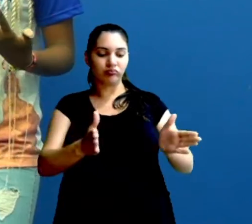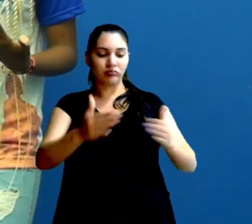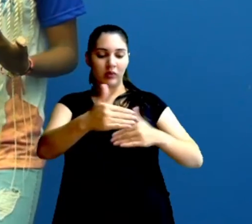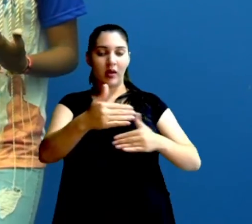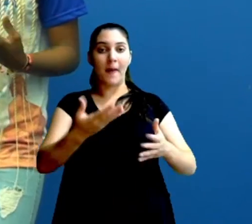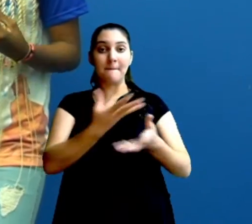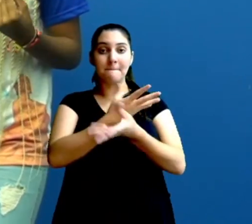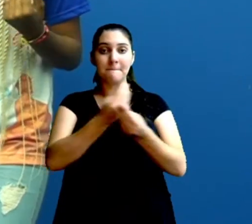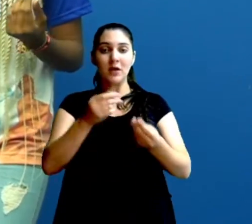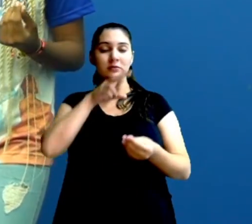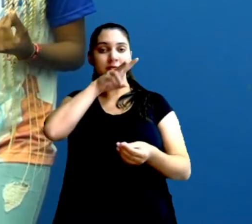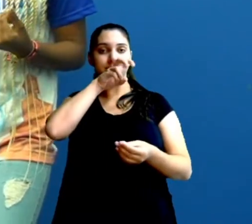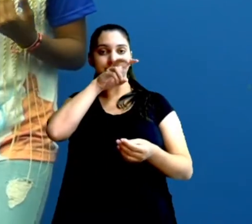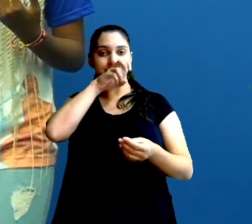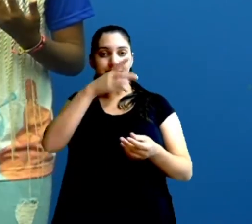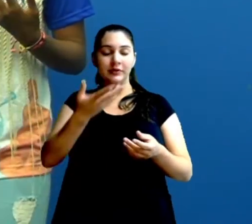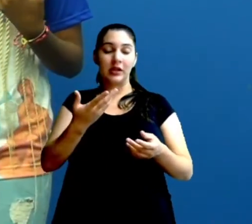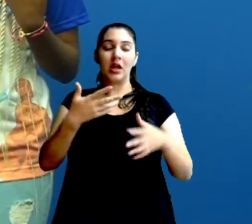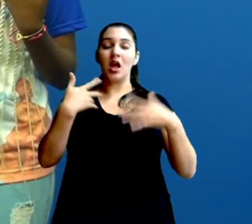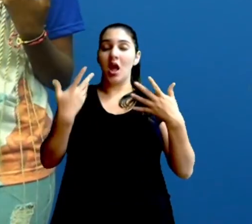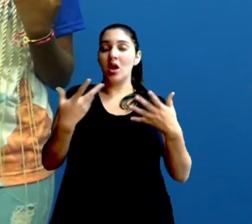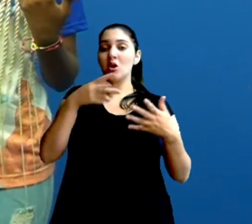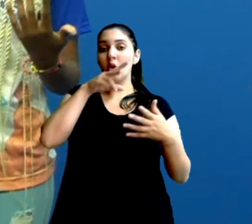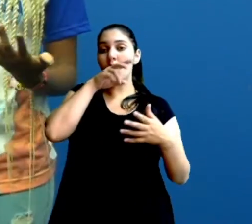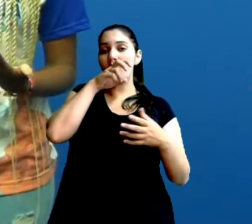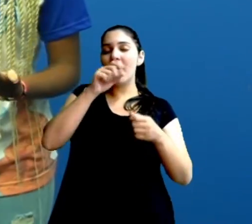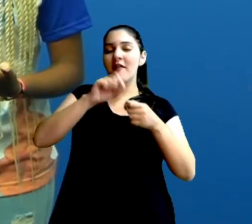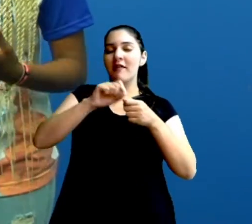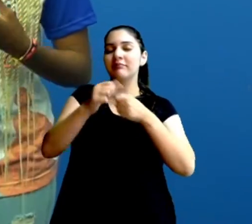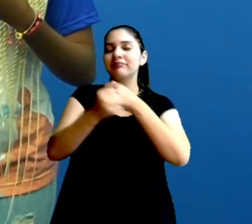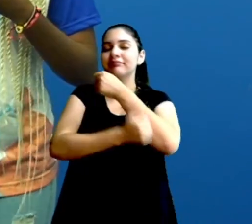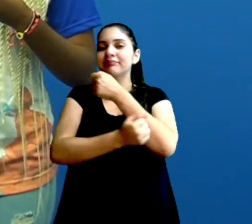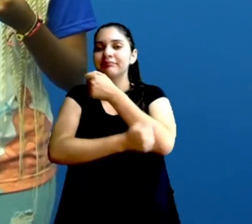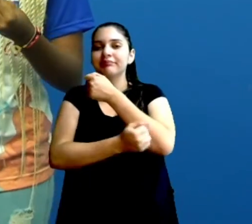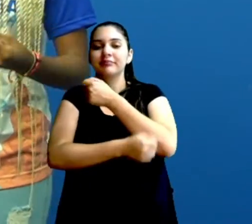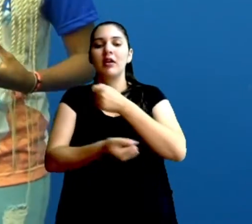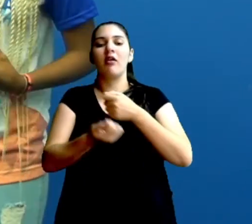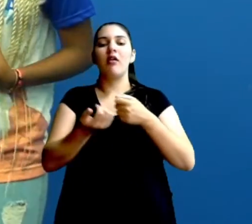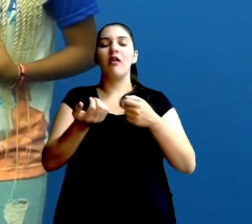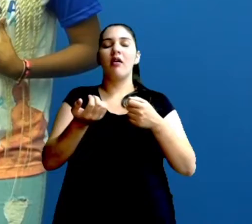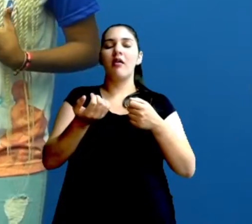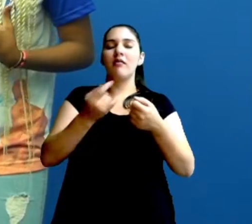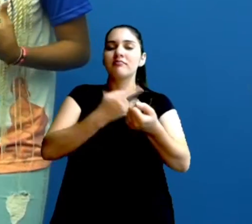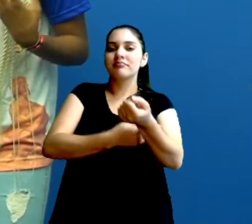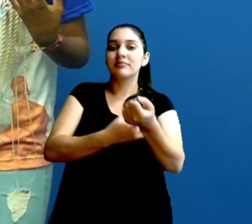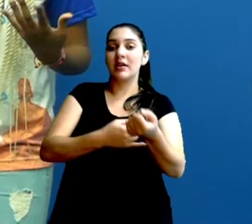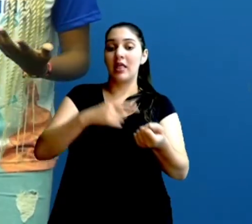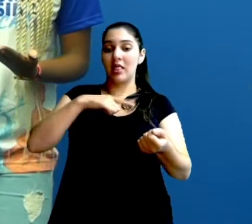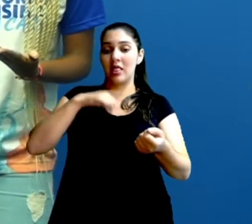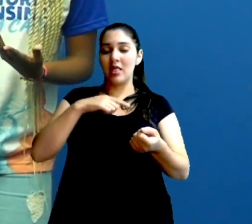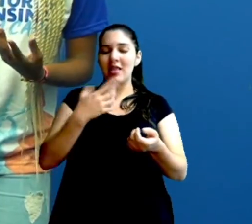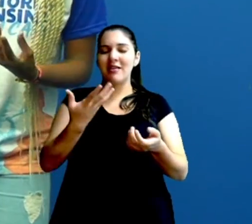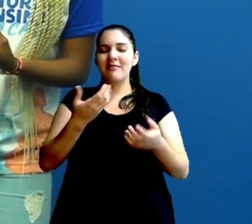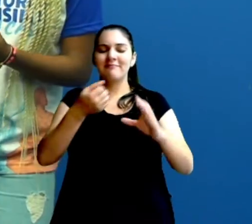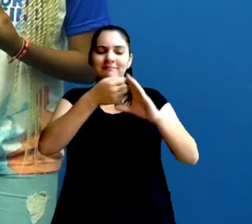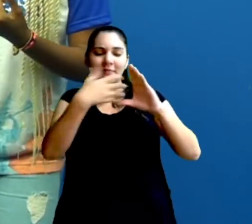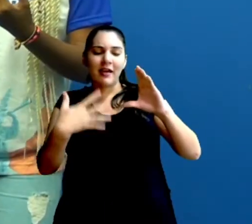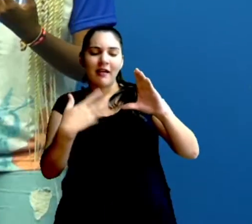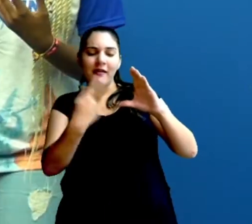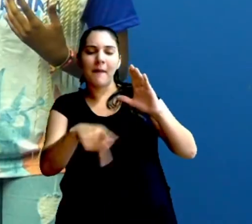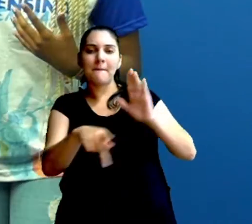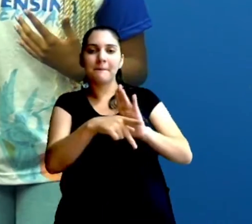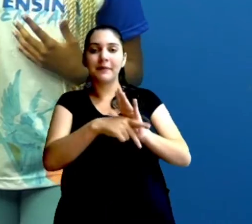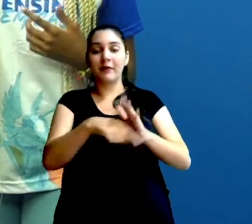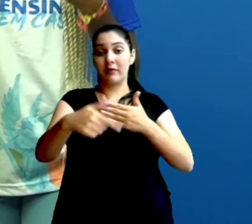muitos grilos. E daí os grilos faziam suas necessidades e dava esse aspecto de papel velho,